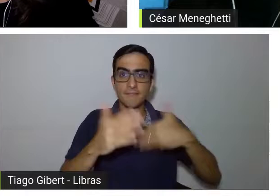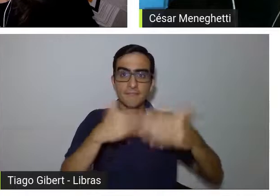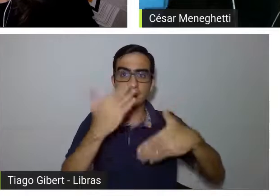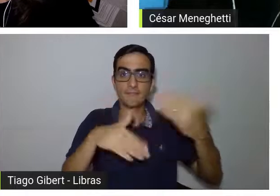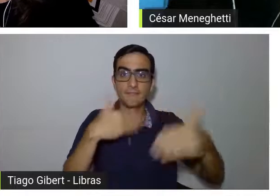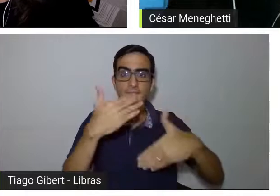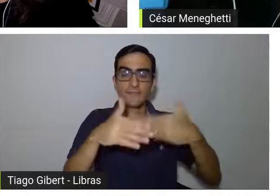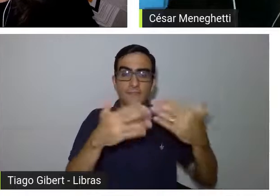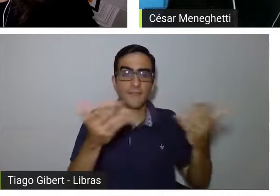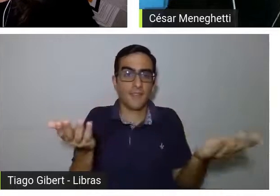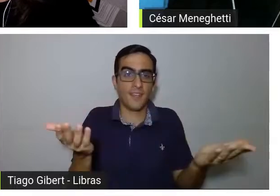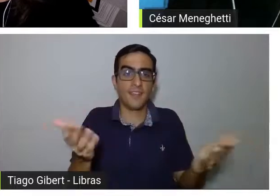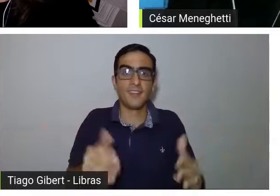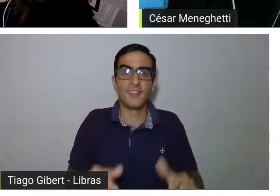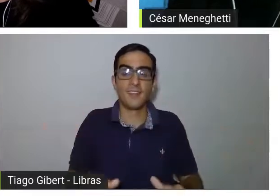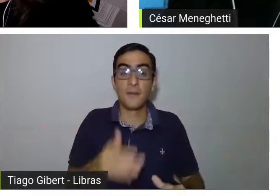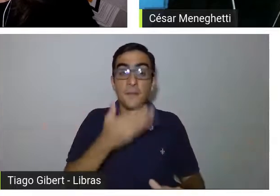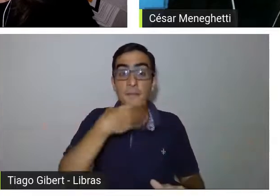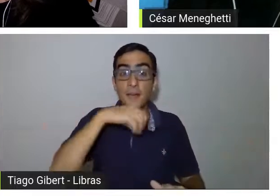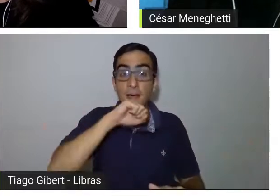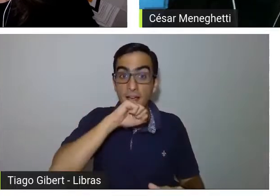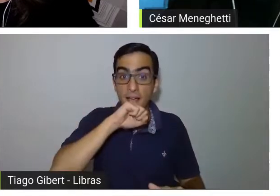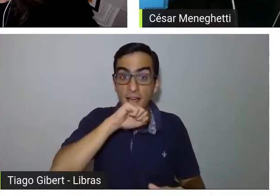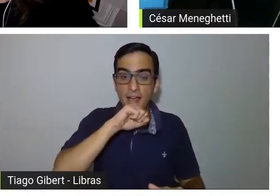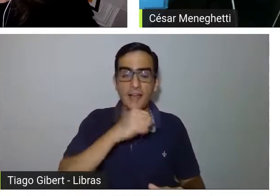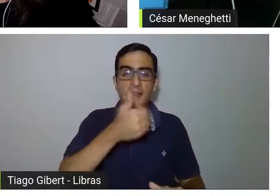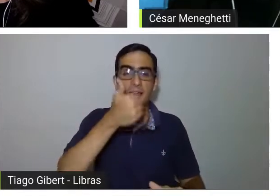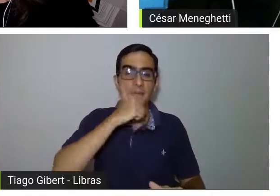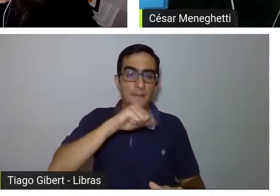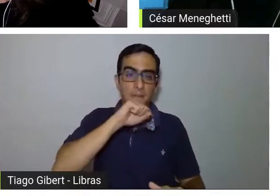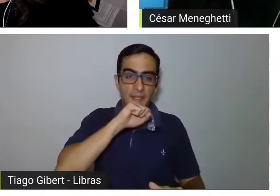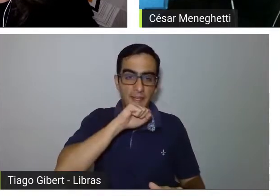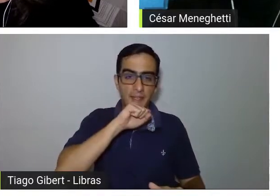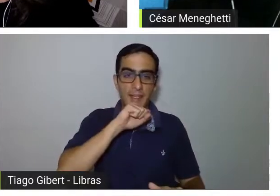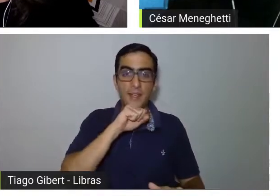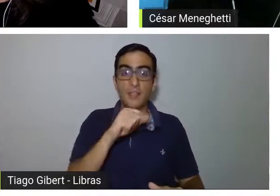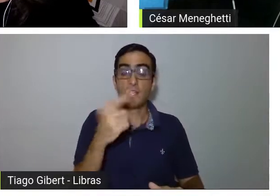assim, meus pais não têm